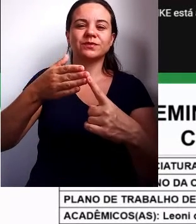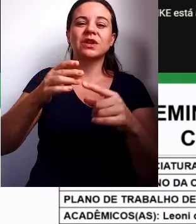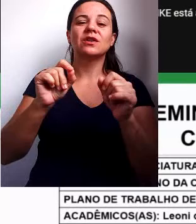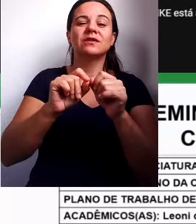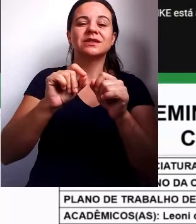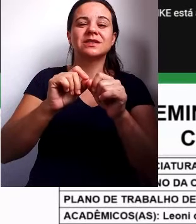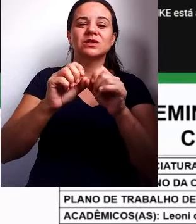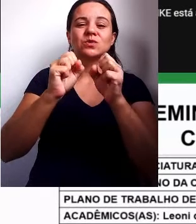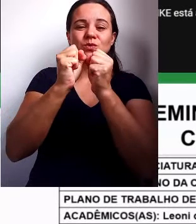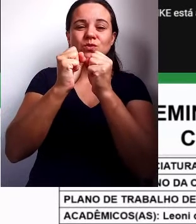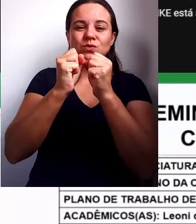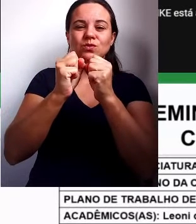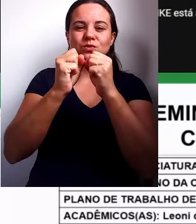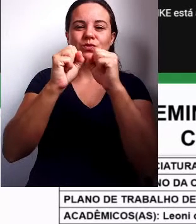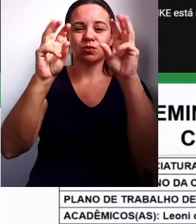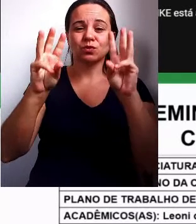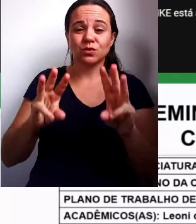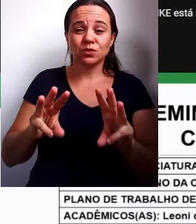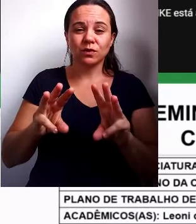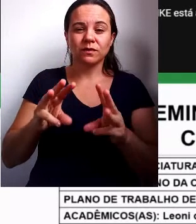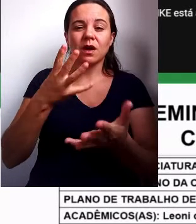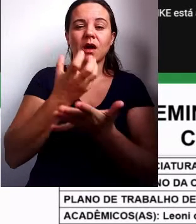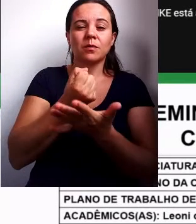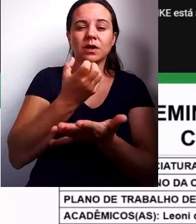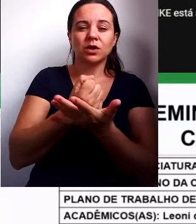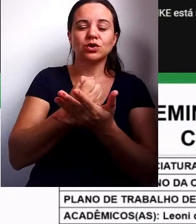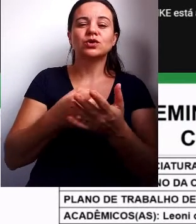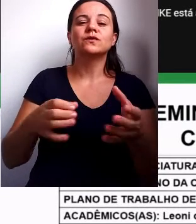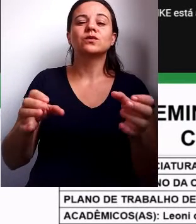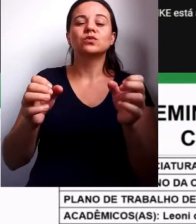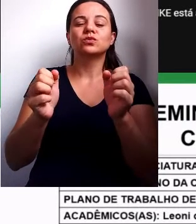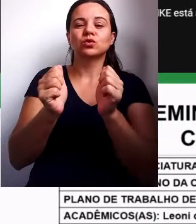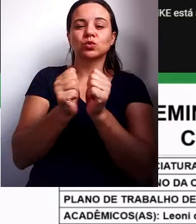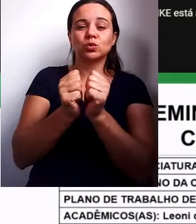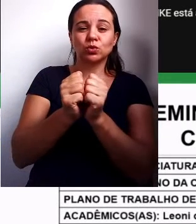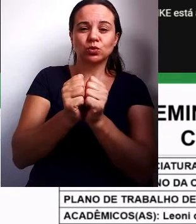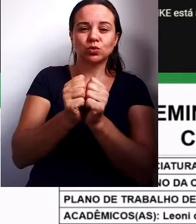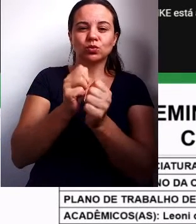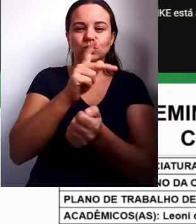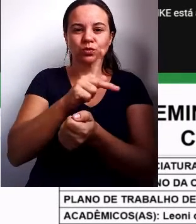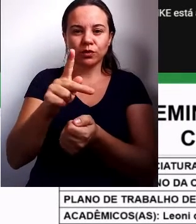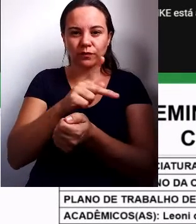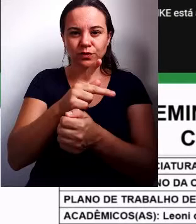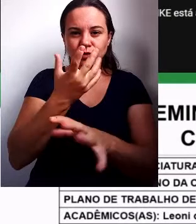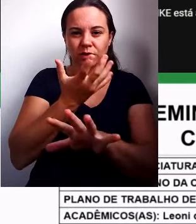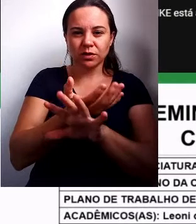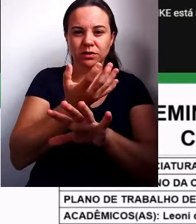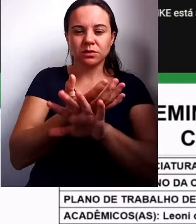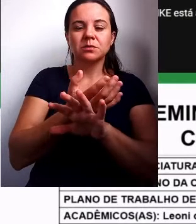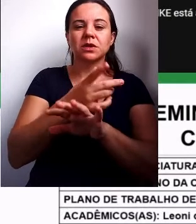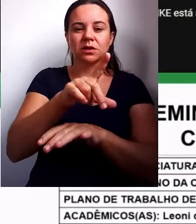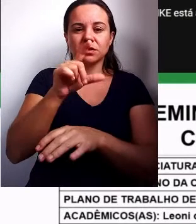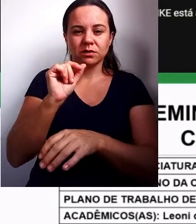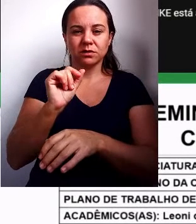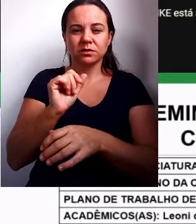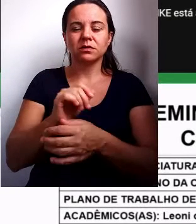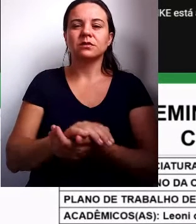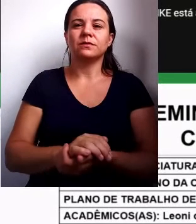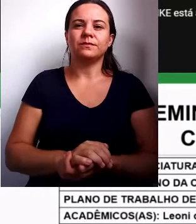objetivo, então, construir um software, né, um aplicativo, em conjunto com o docente da disciplina que